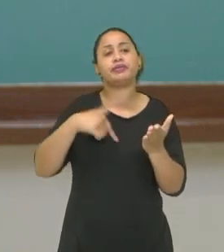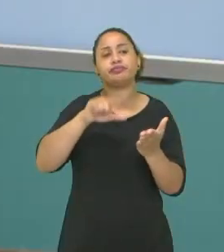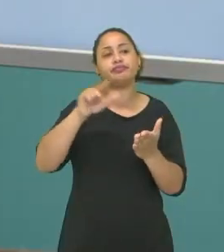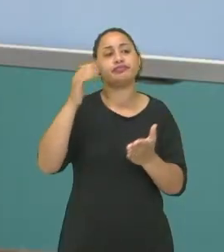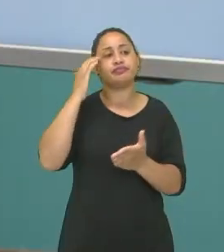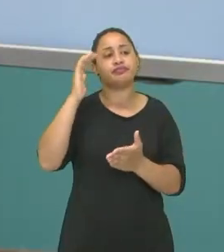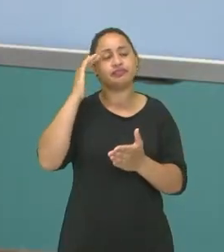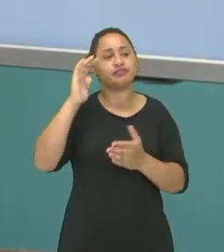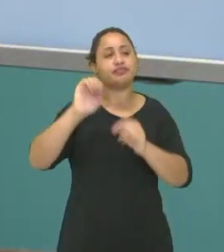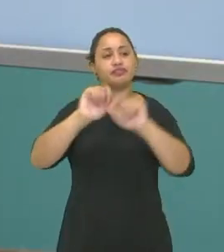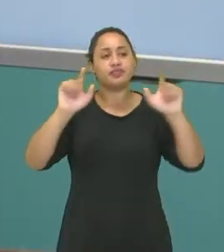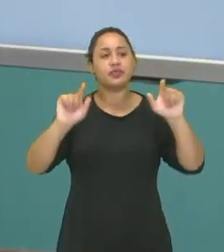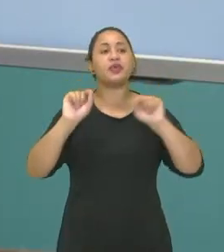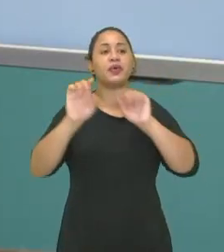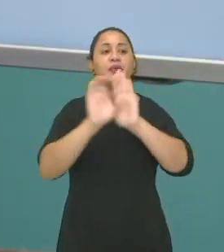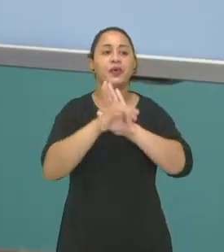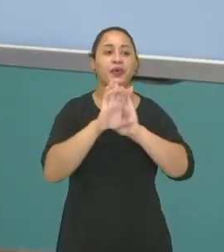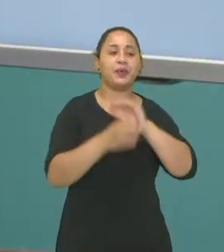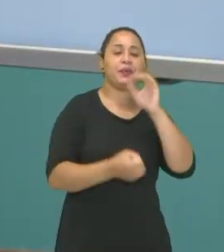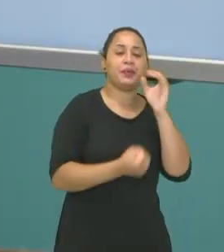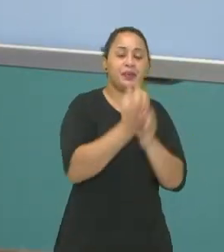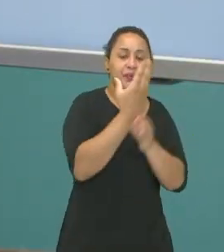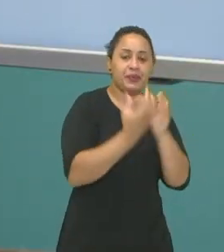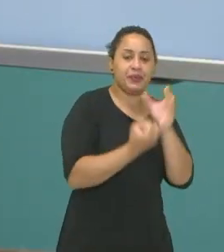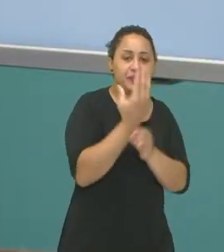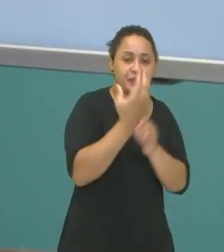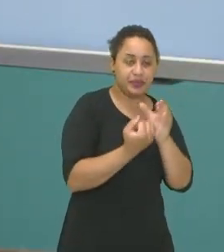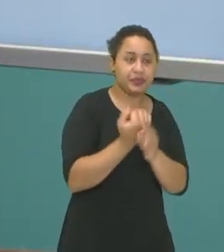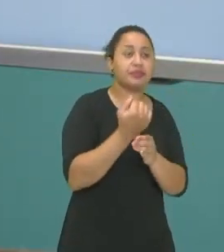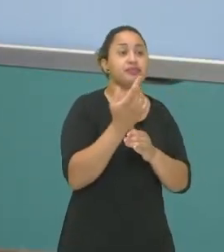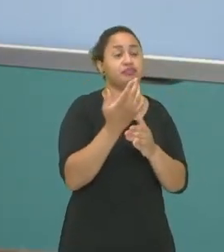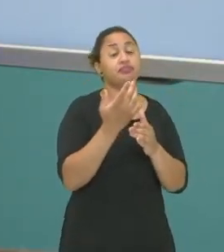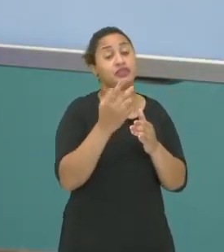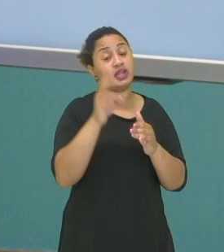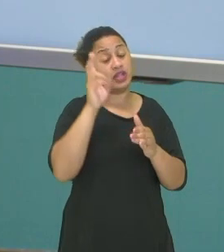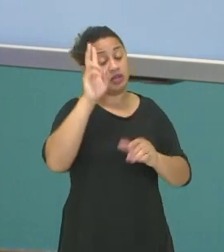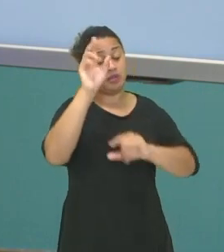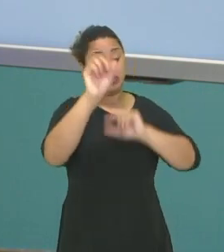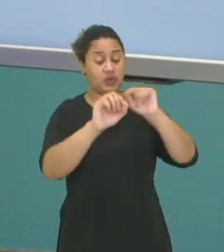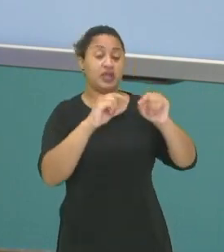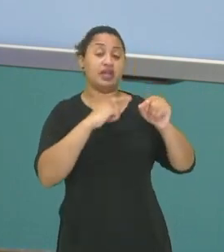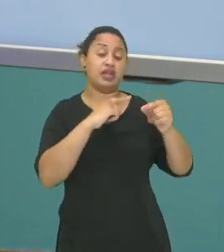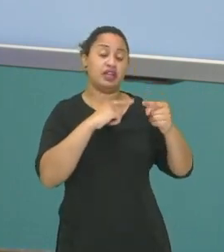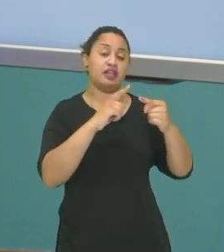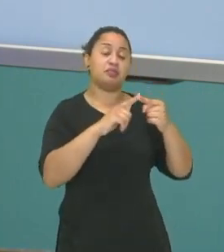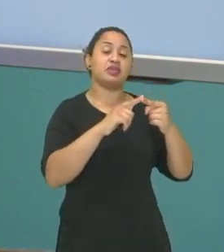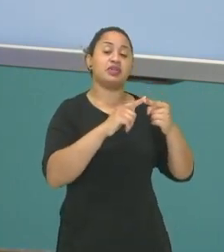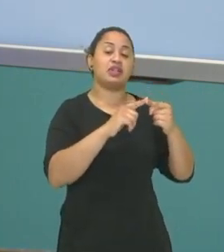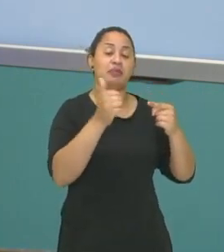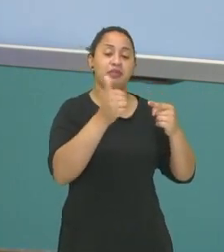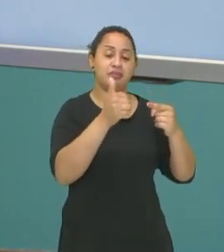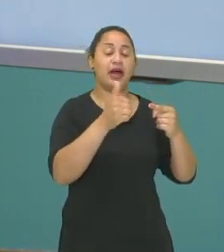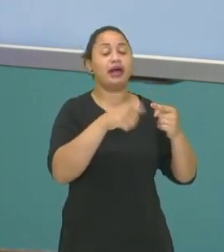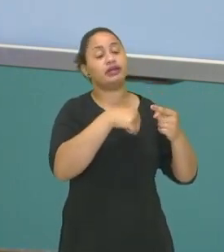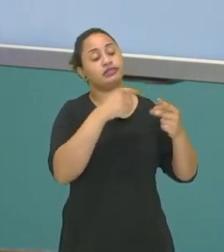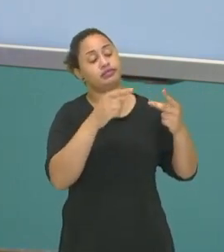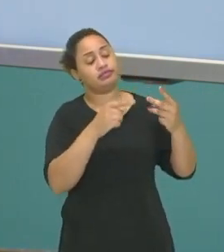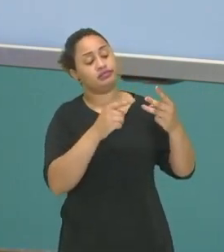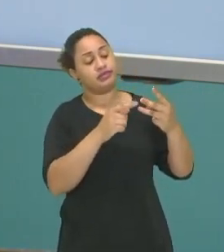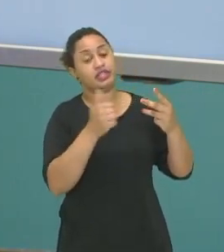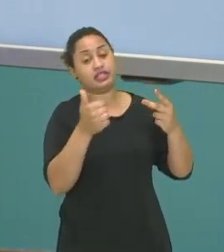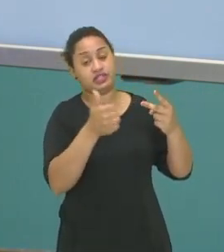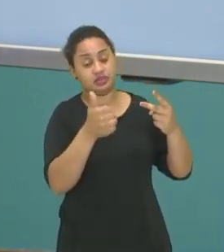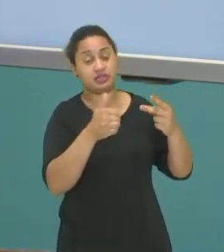conseguimos entender esse conceito do que é a chamada produtividade, lembrando que temos a primária e a secundária,